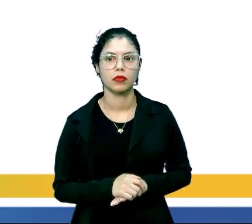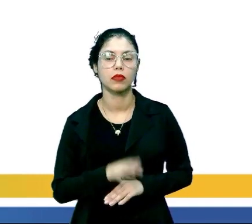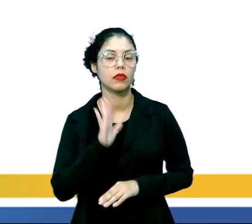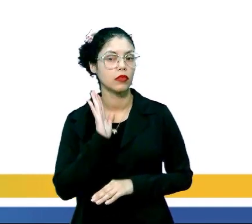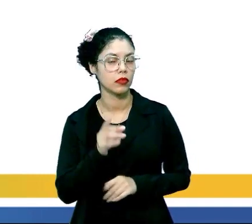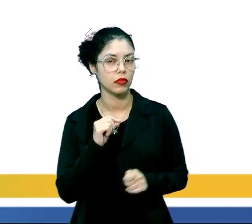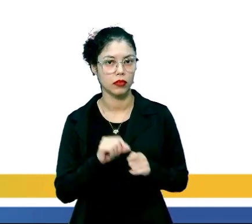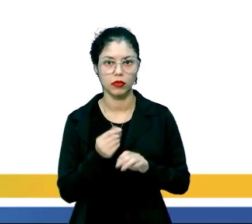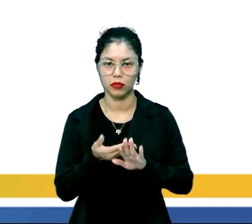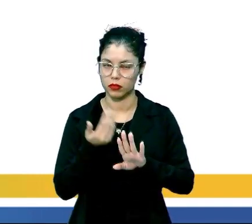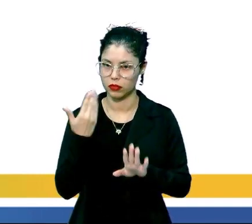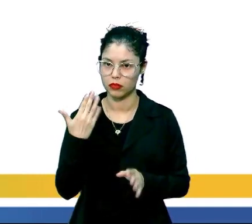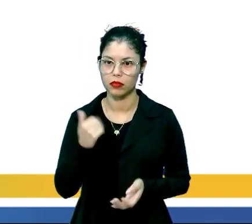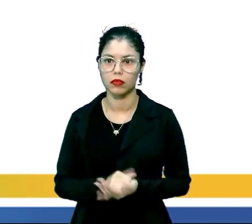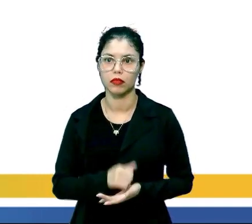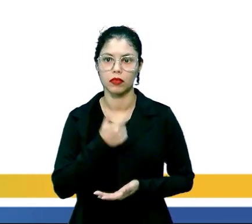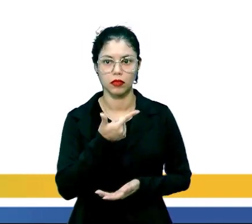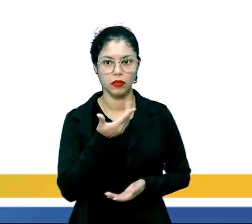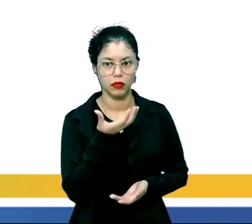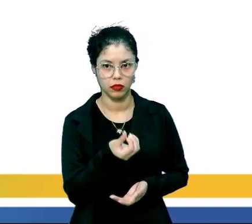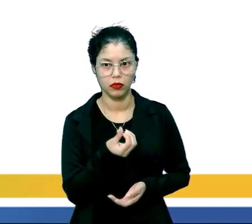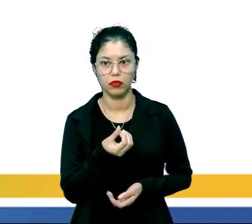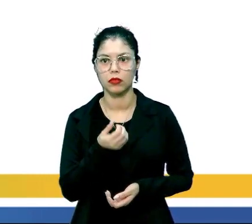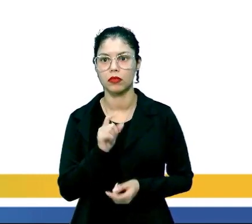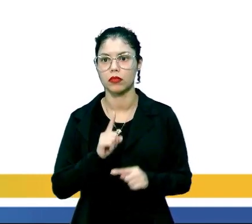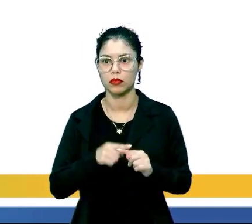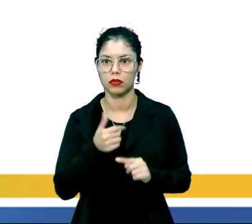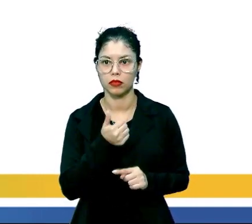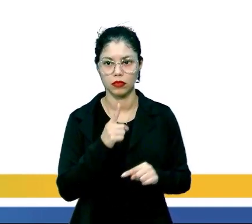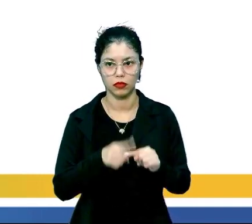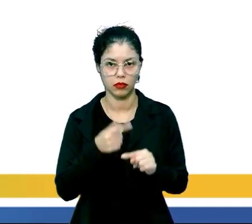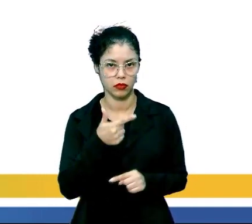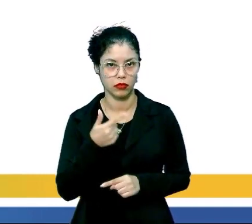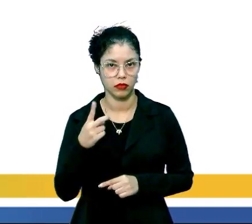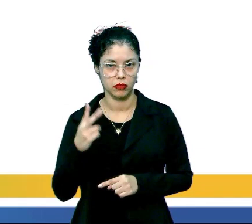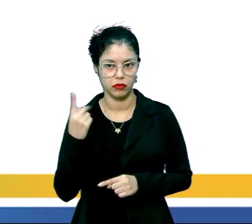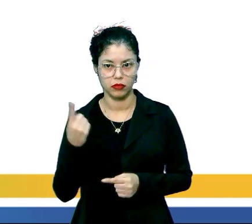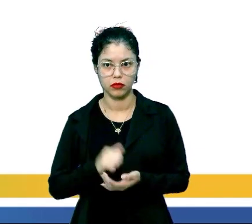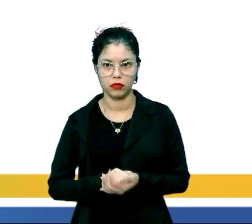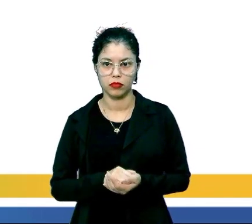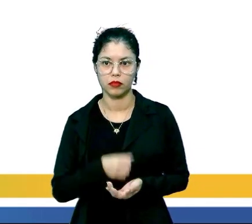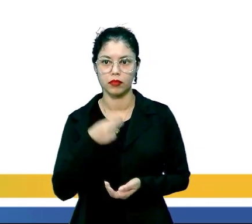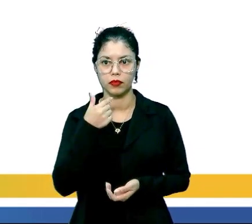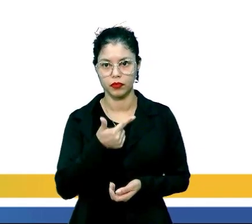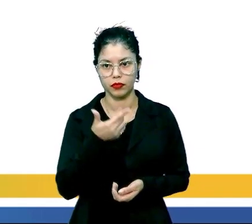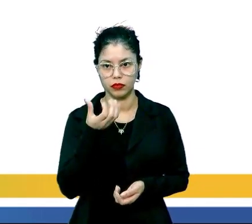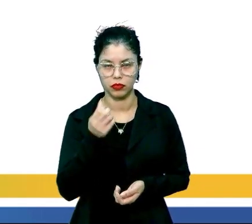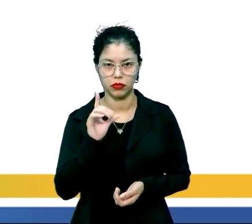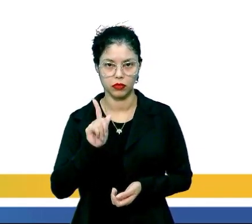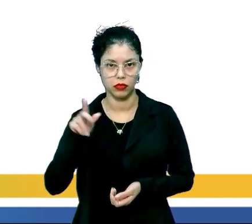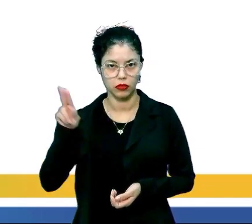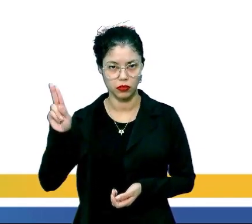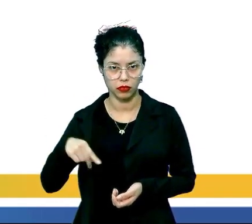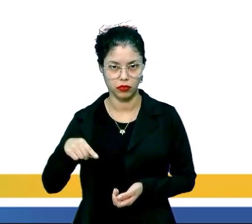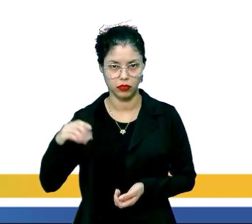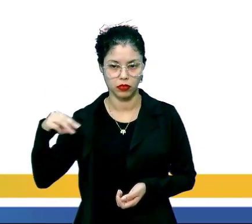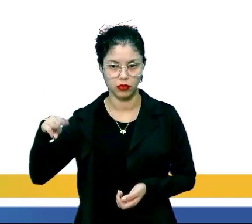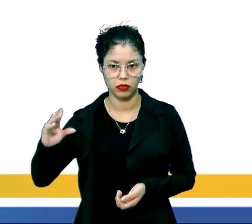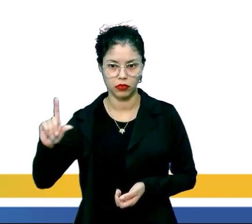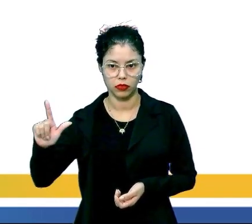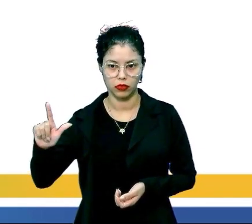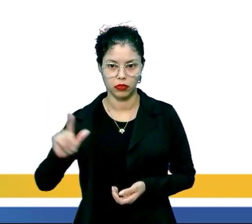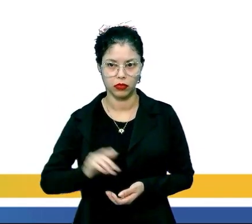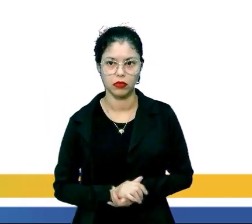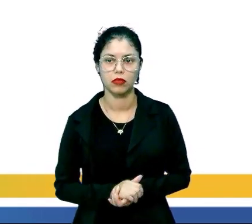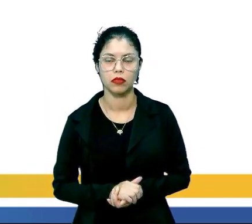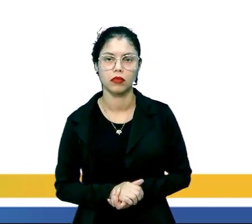gente já vem fazendo isso há muito tempo. 2 vezes 12 mais 2 vezes 1. 12 é a massa do carbono, 1 a massa do hidrogênio. Então nós vamos